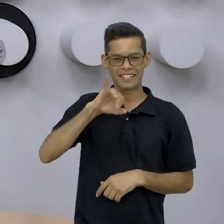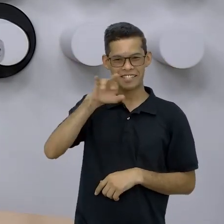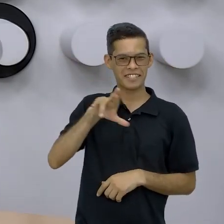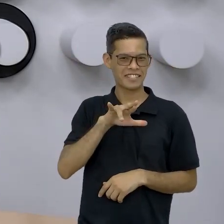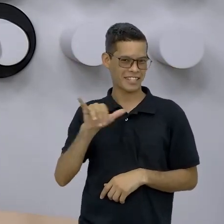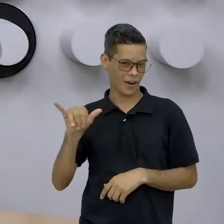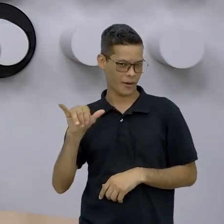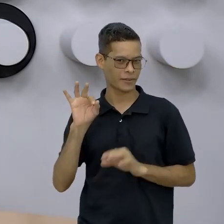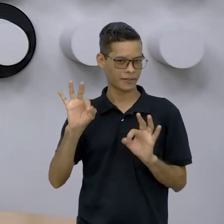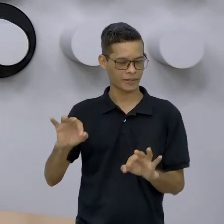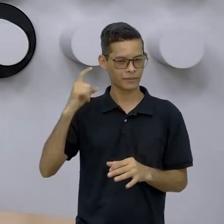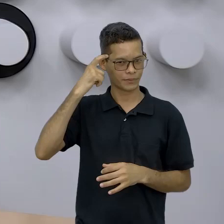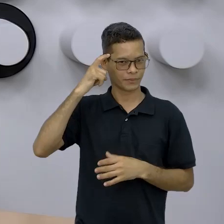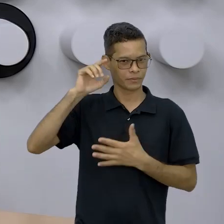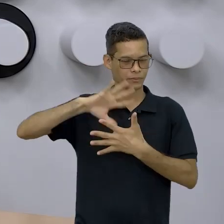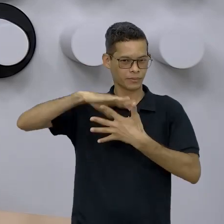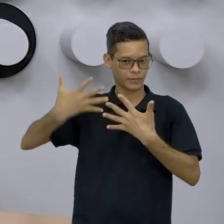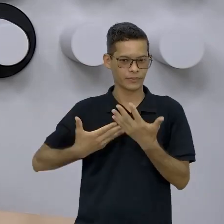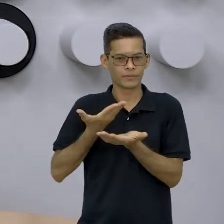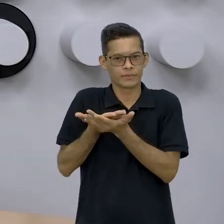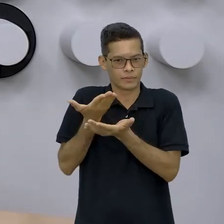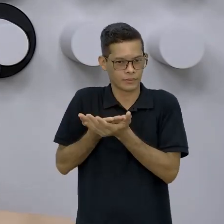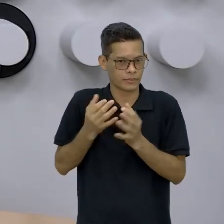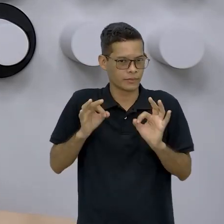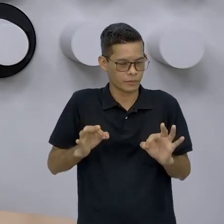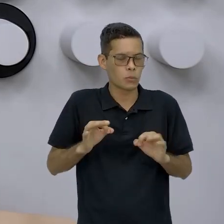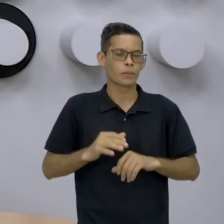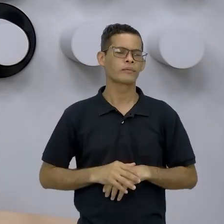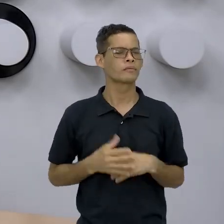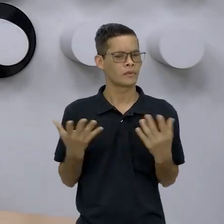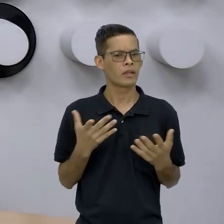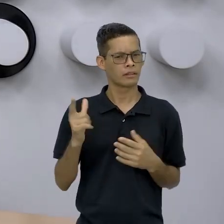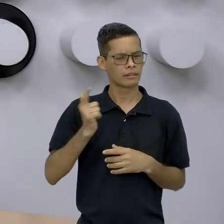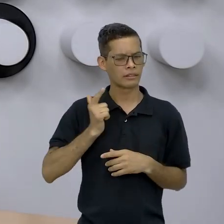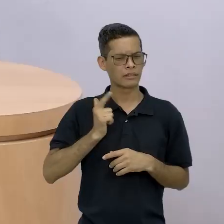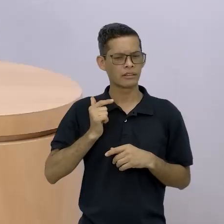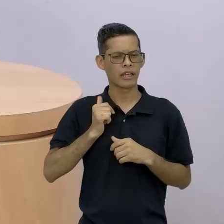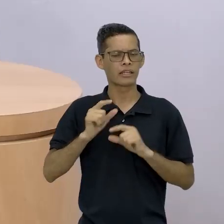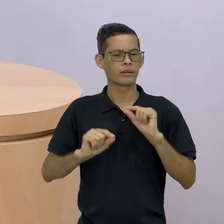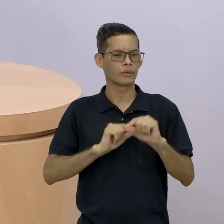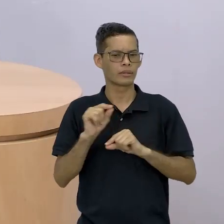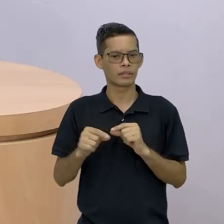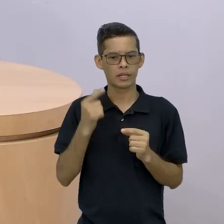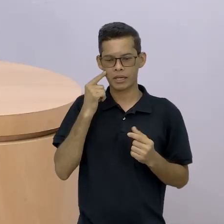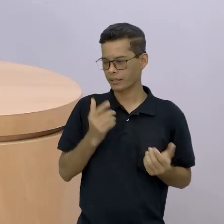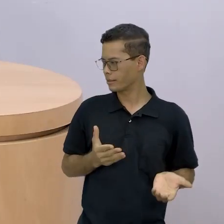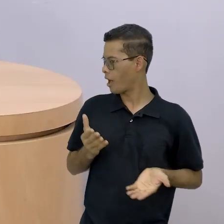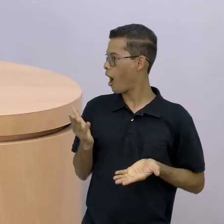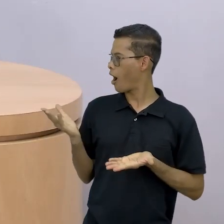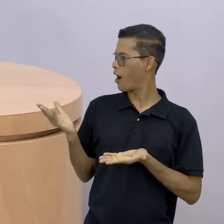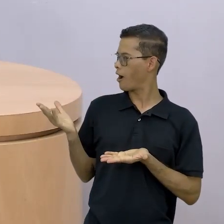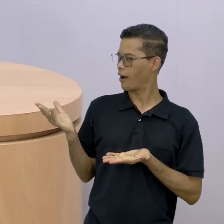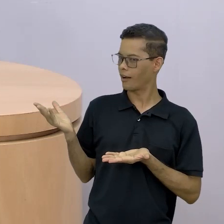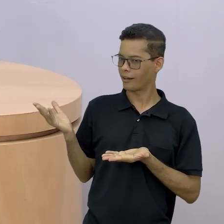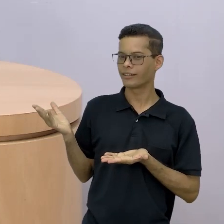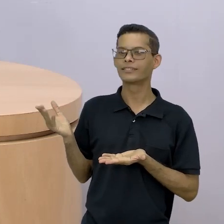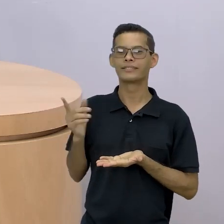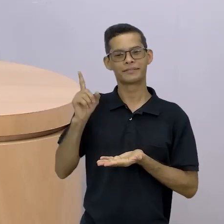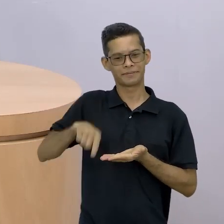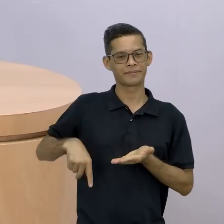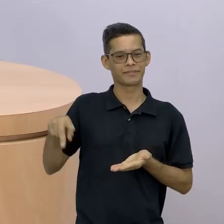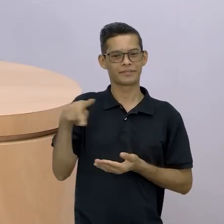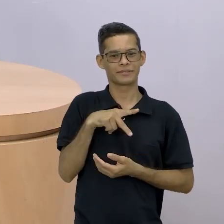todo felizão. E nos acompanhando aqui também, ela que é a maior professora